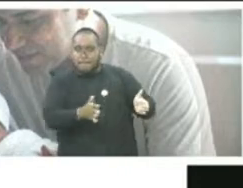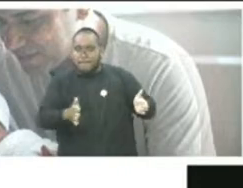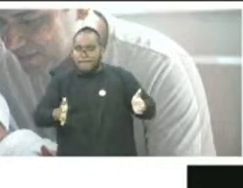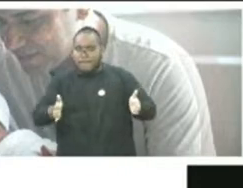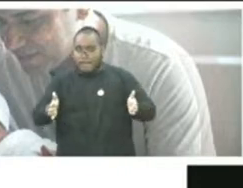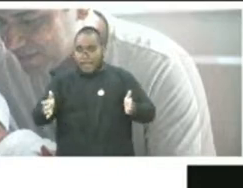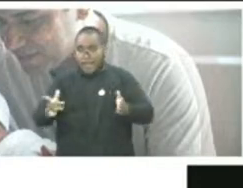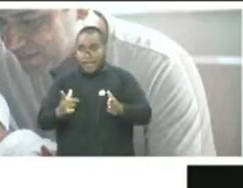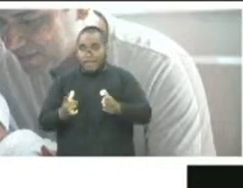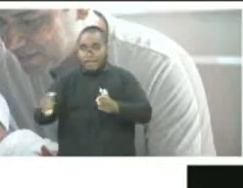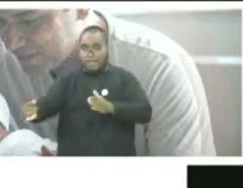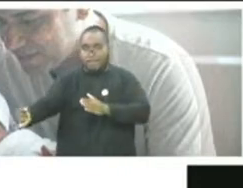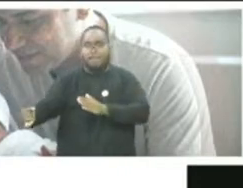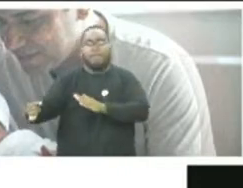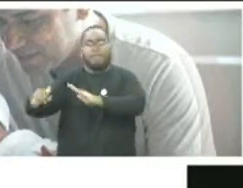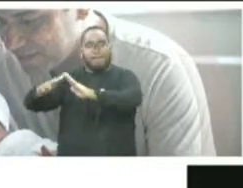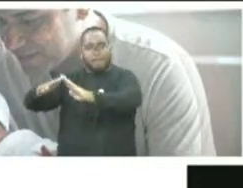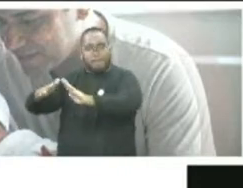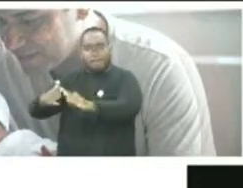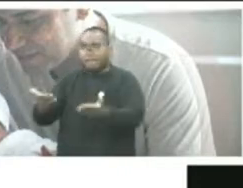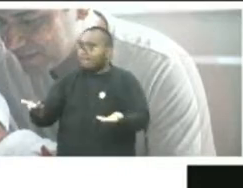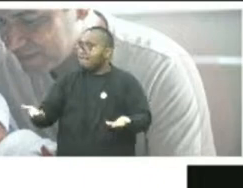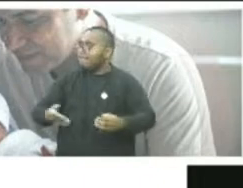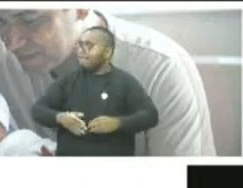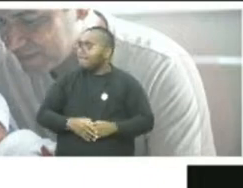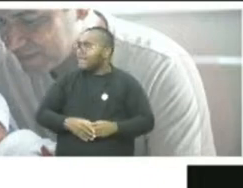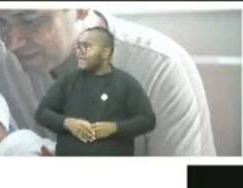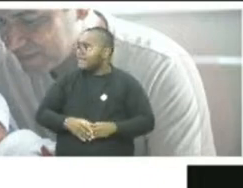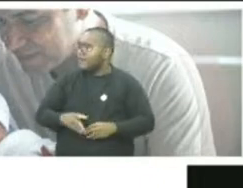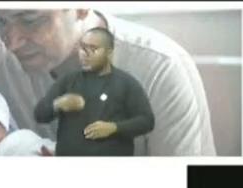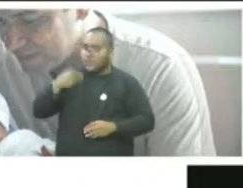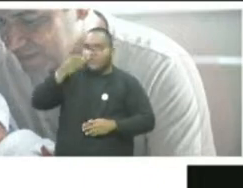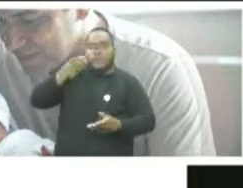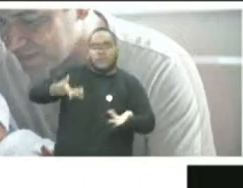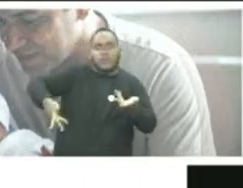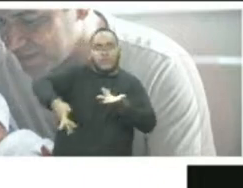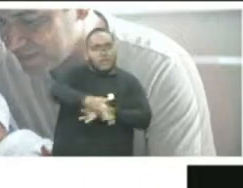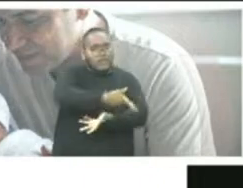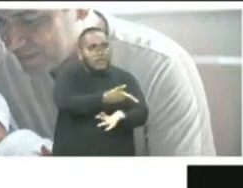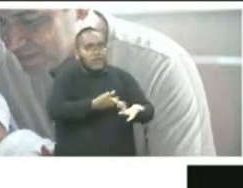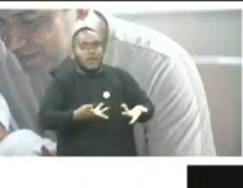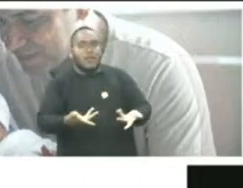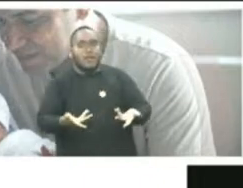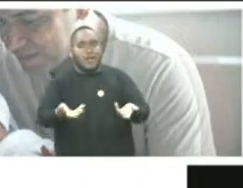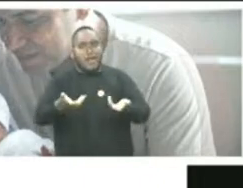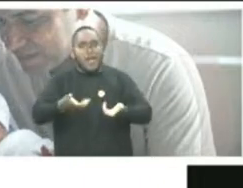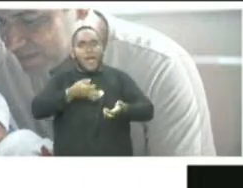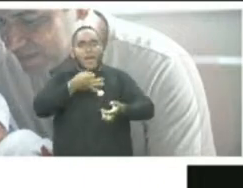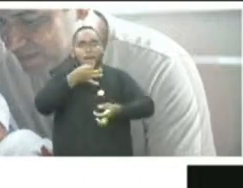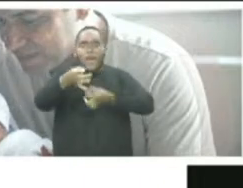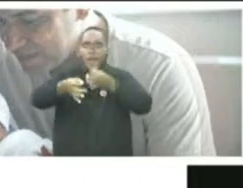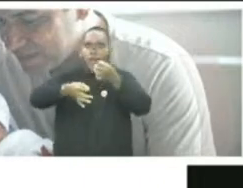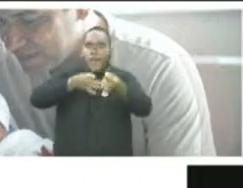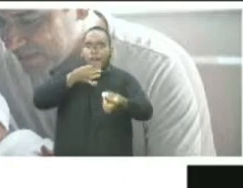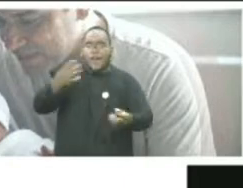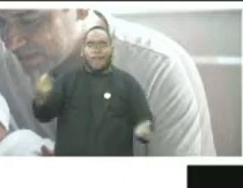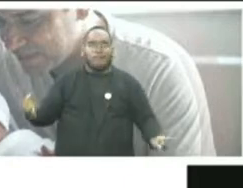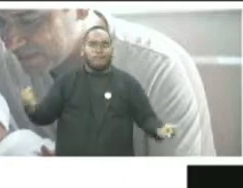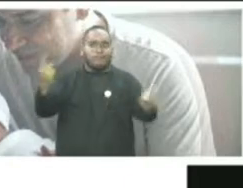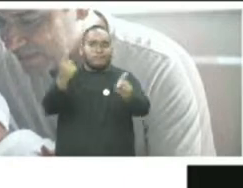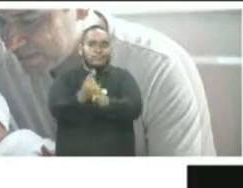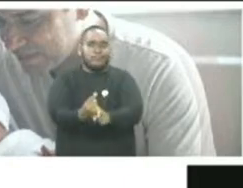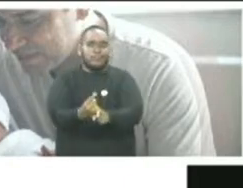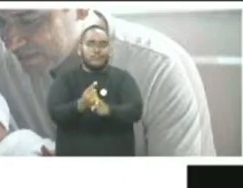é essa troca de experiências que a gente quer fomentar com o nosso encontro. Então, esperamos encontrar